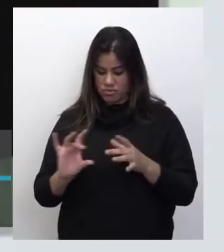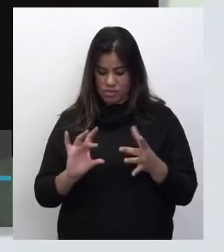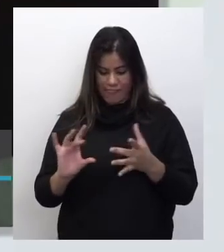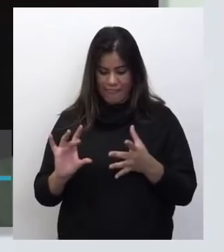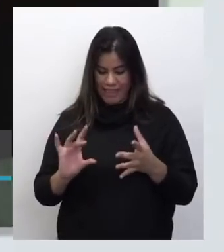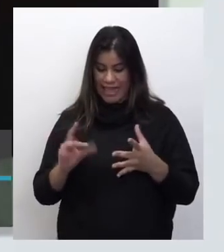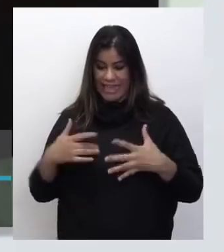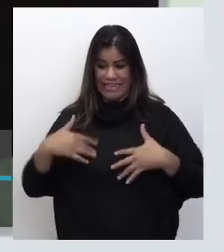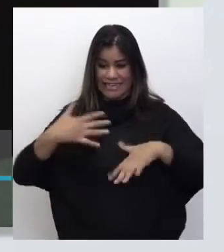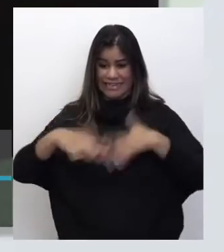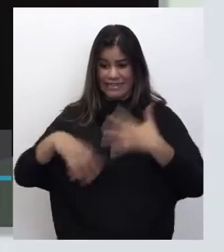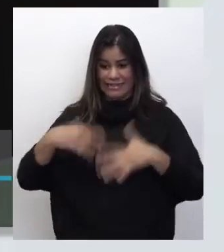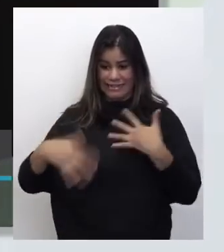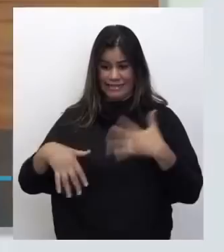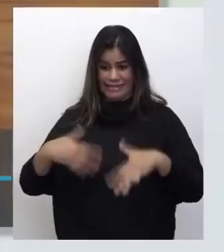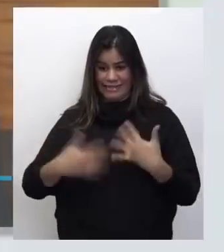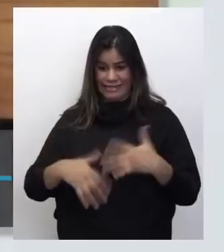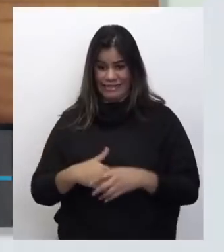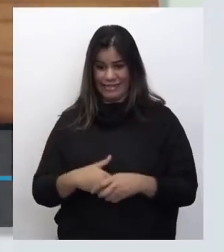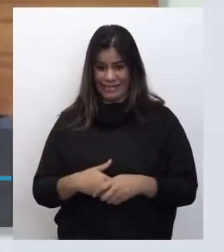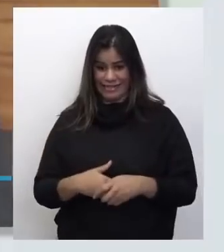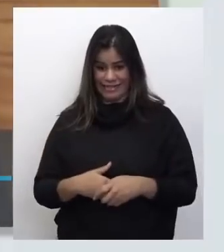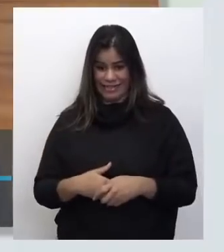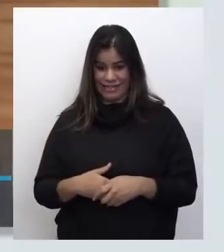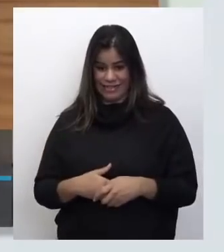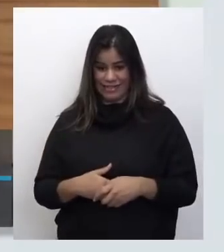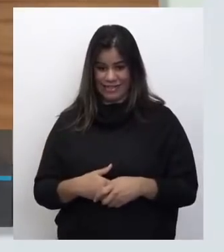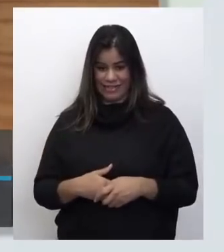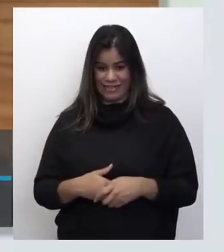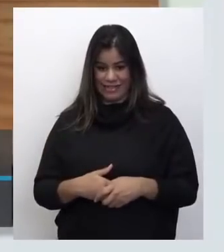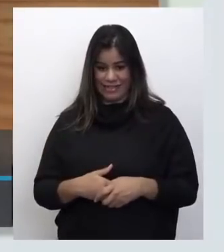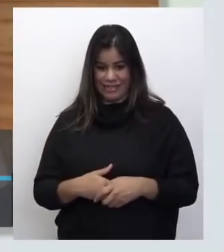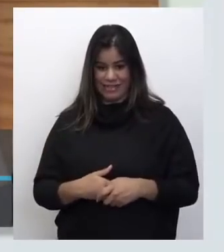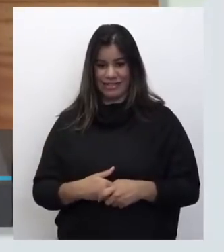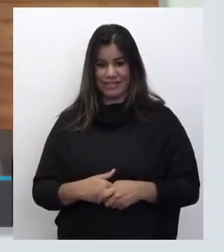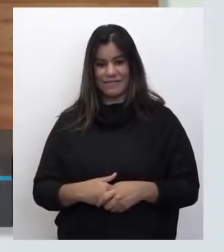Eita, tô atrapalhada hoje. Deixa eu colocar assim.